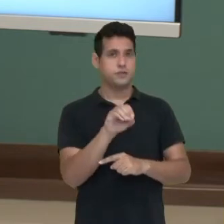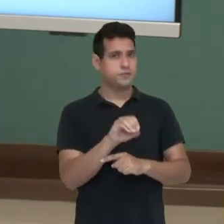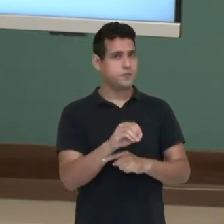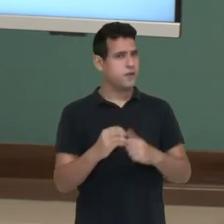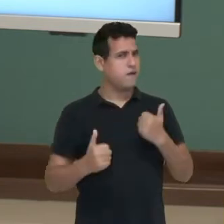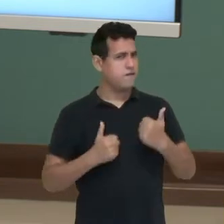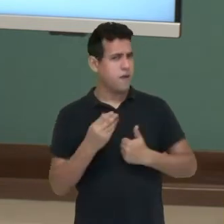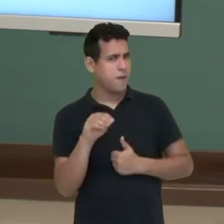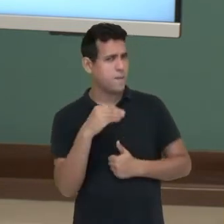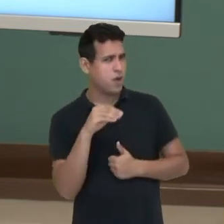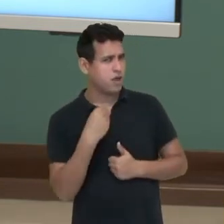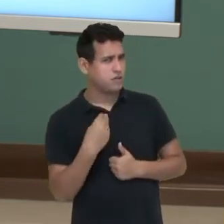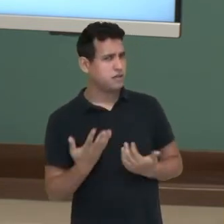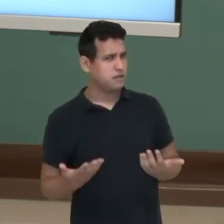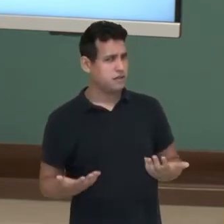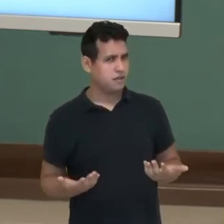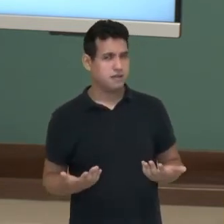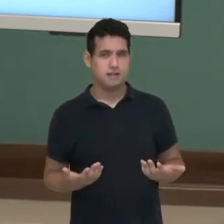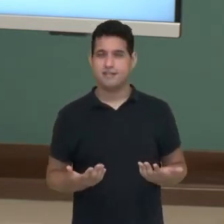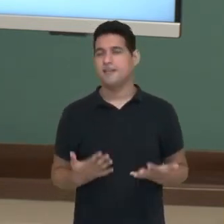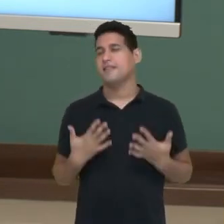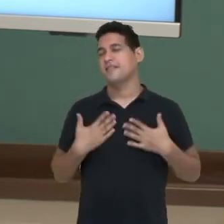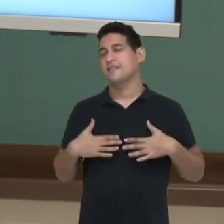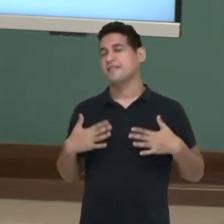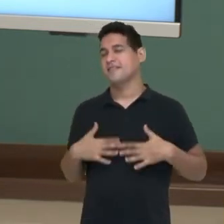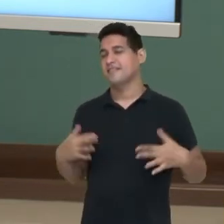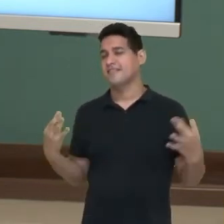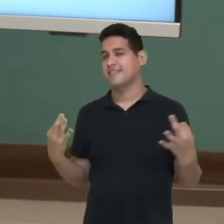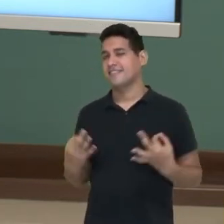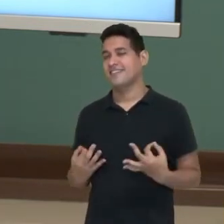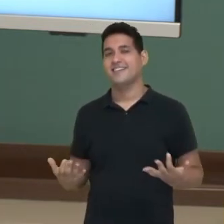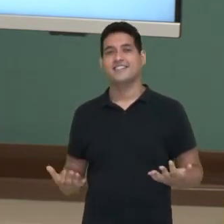Moleza? Fácil? Bem tranquilo, né?